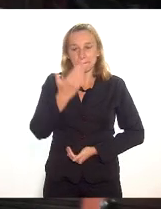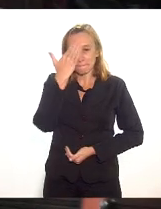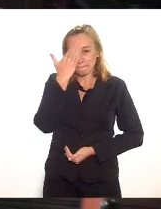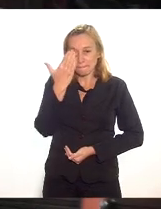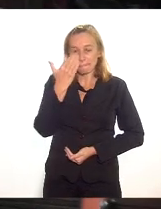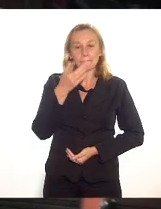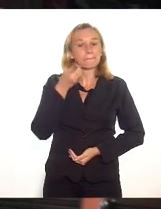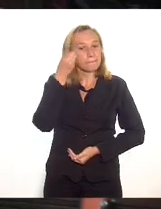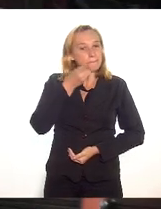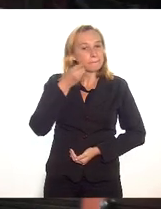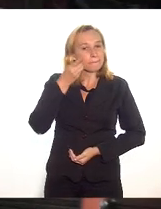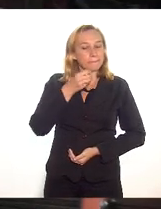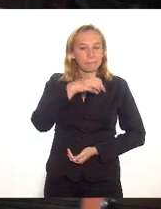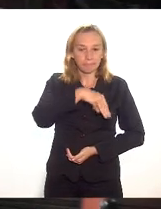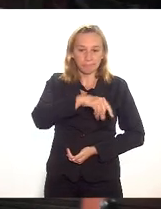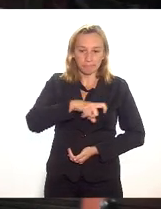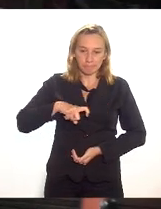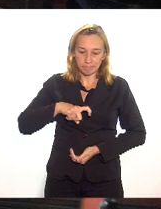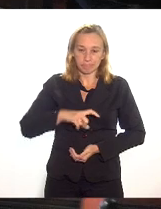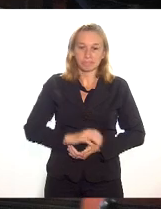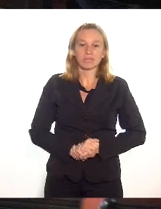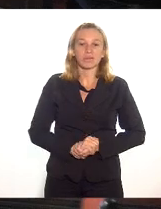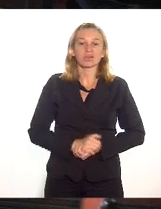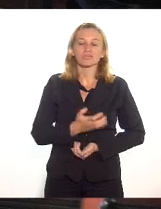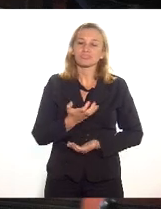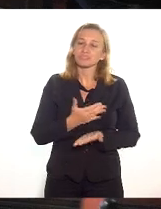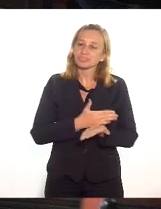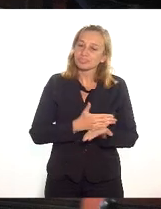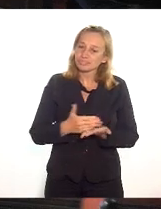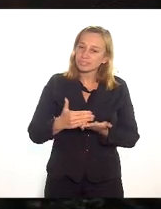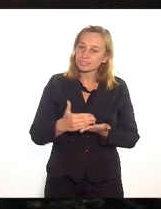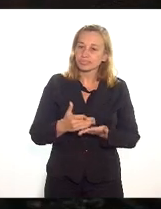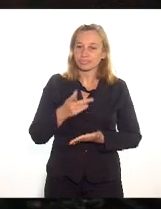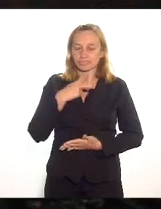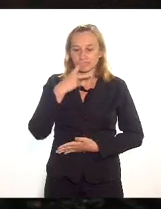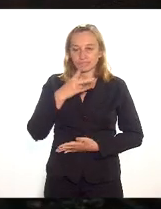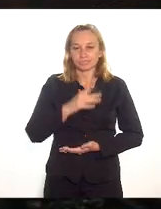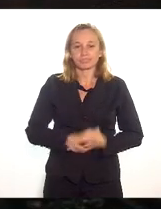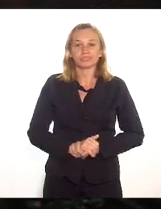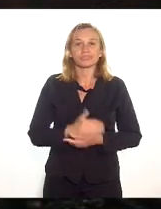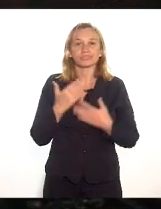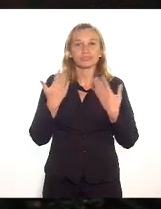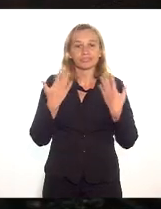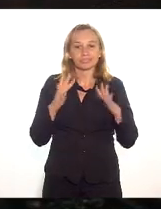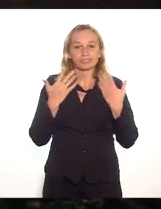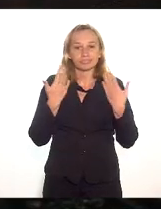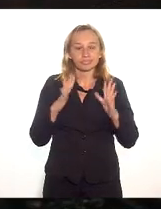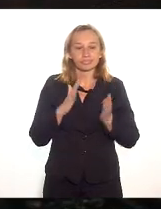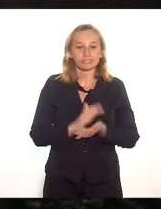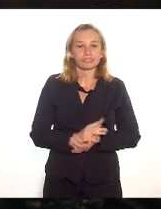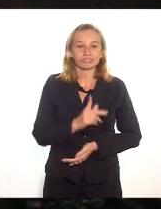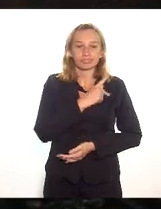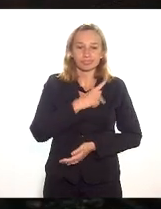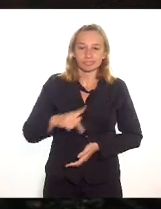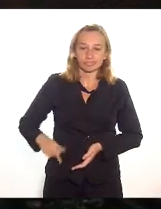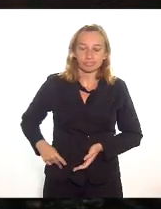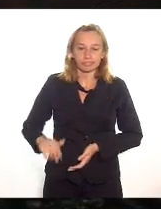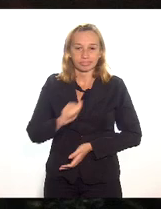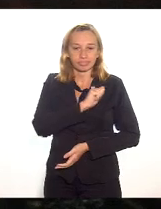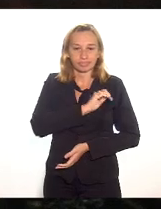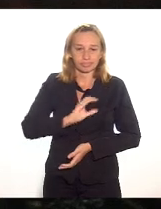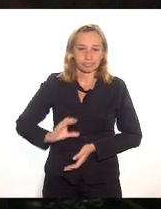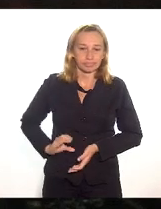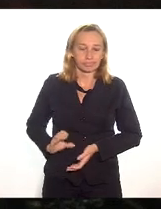Obrigado, deputado Max Lemos. Queria começar meu pronunciamento parabenizando o presidente André Siciliano